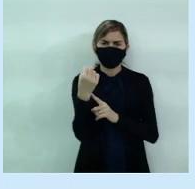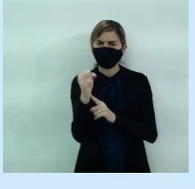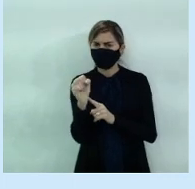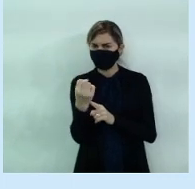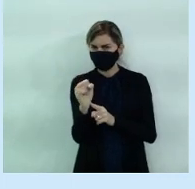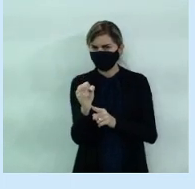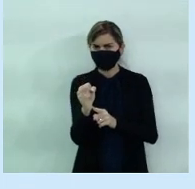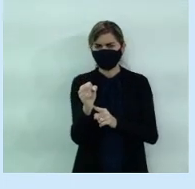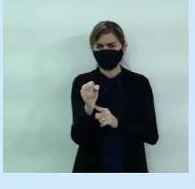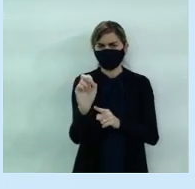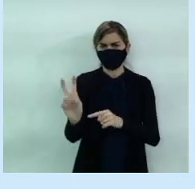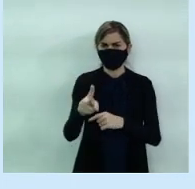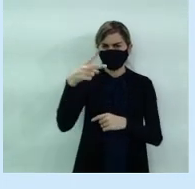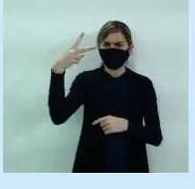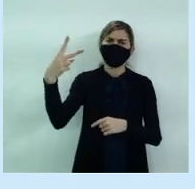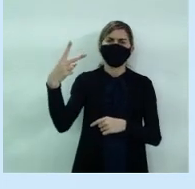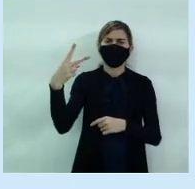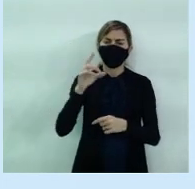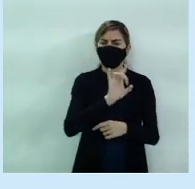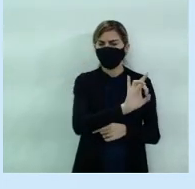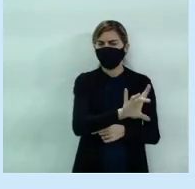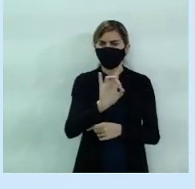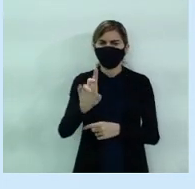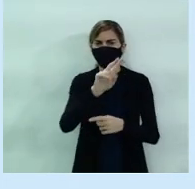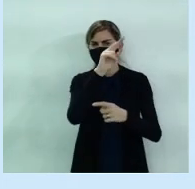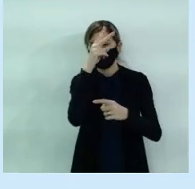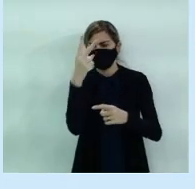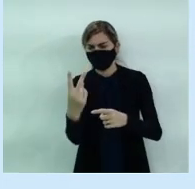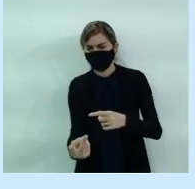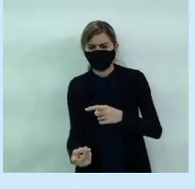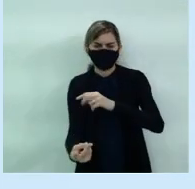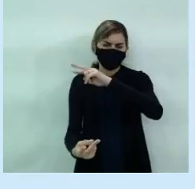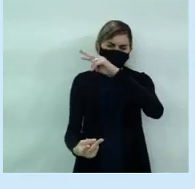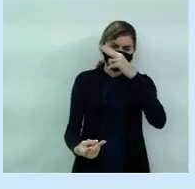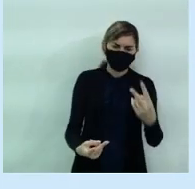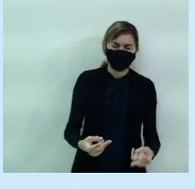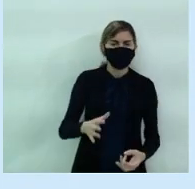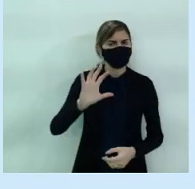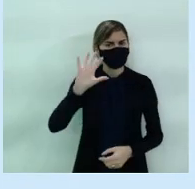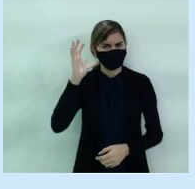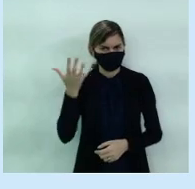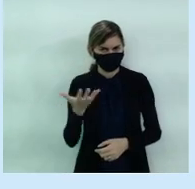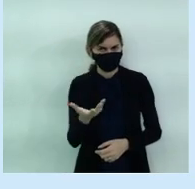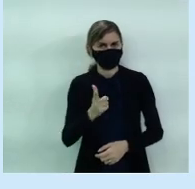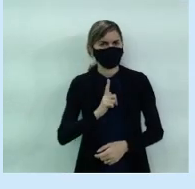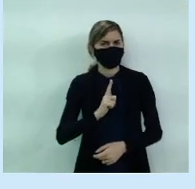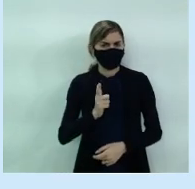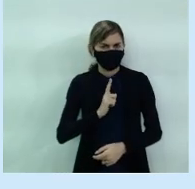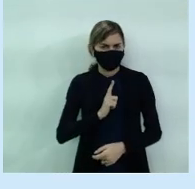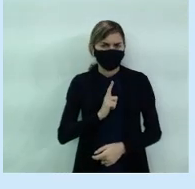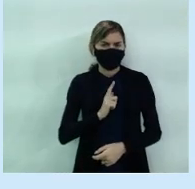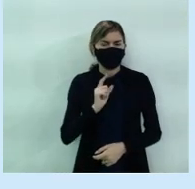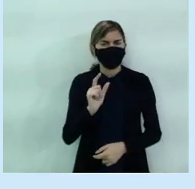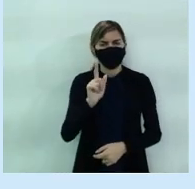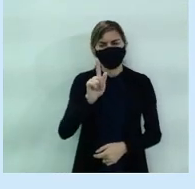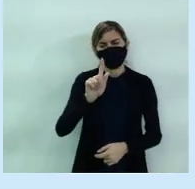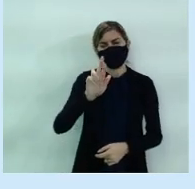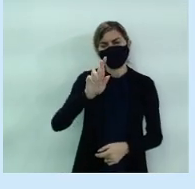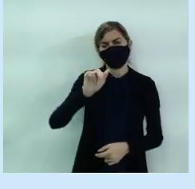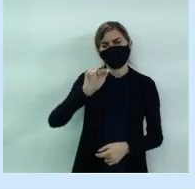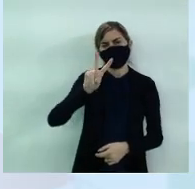ao quadrado a cada queda que vai ocorrer. E aí a gente tem a questão da